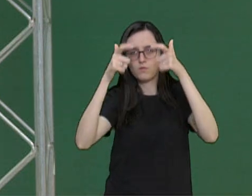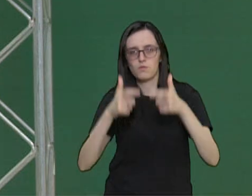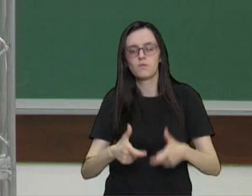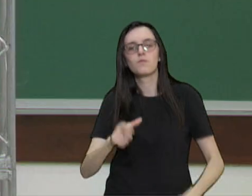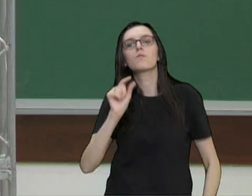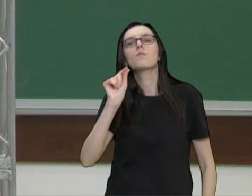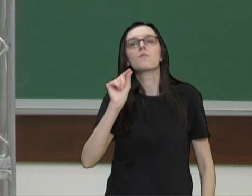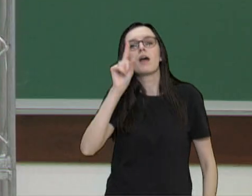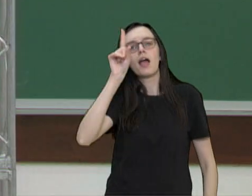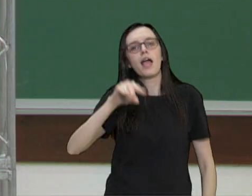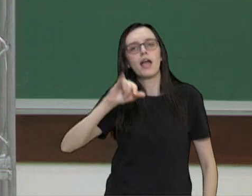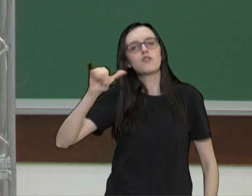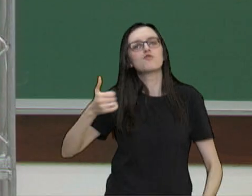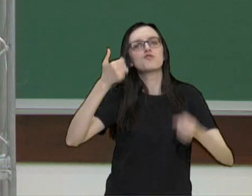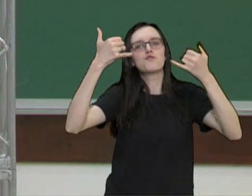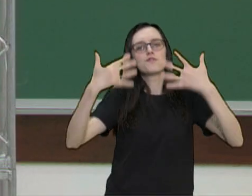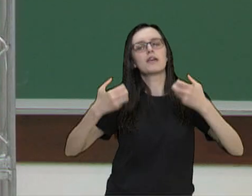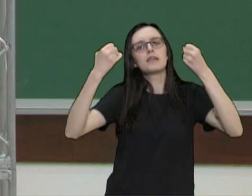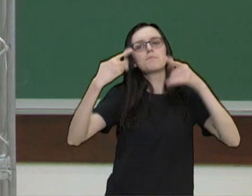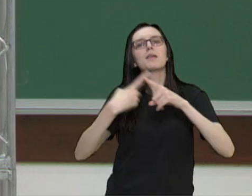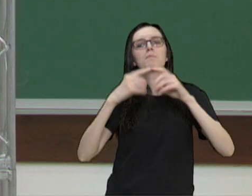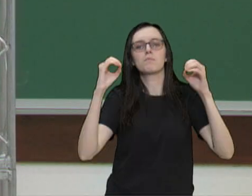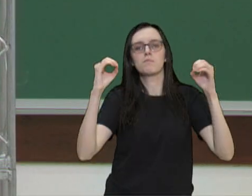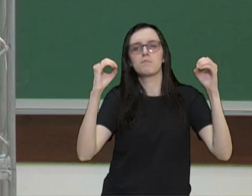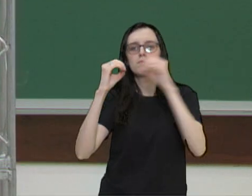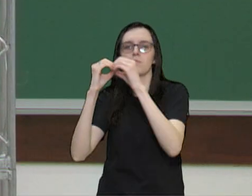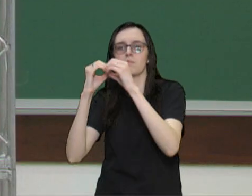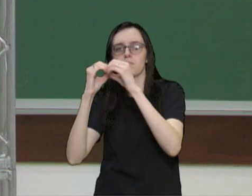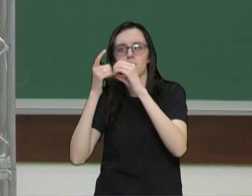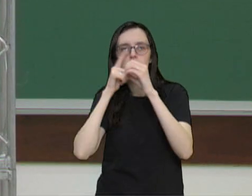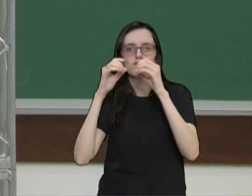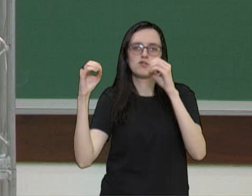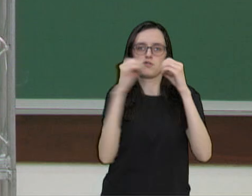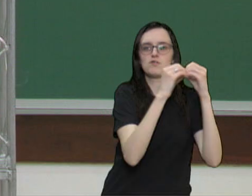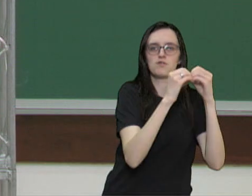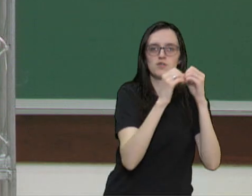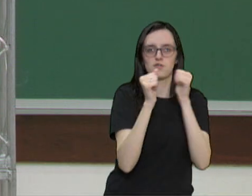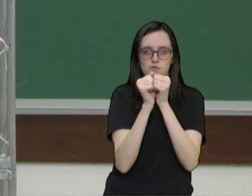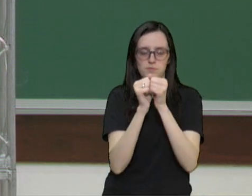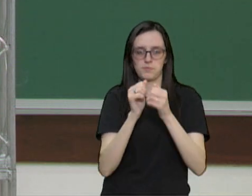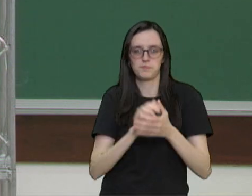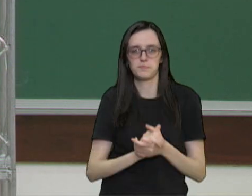é o que justifica a força de atração entre essas duas cargas elétricas.